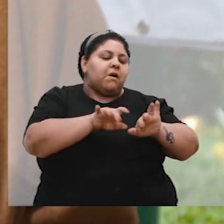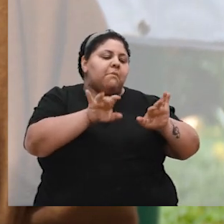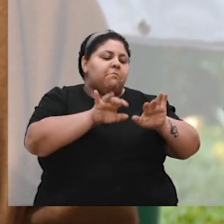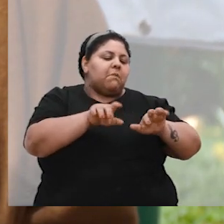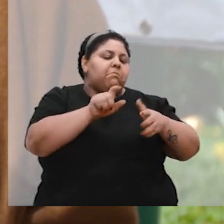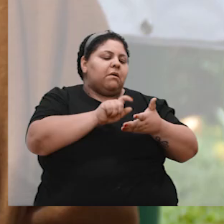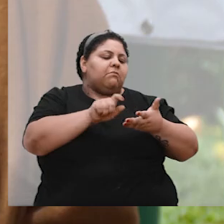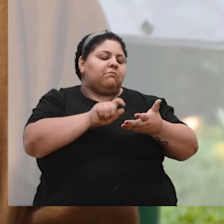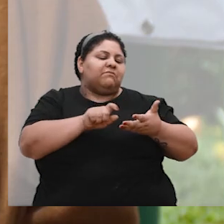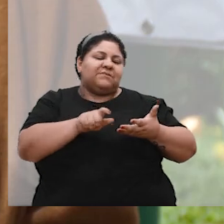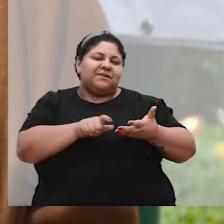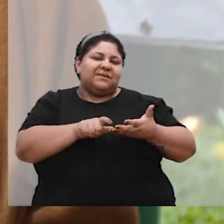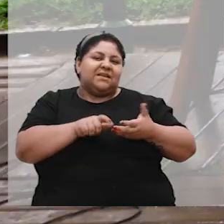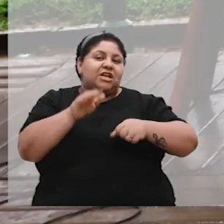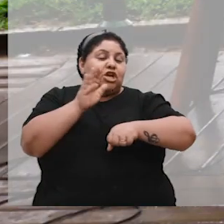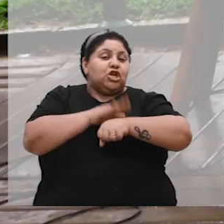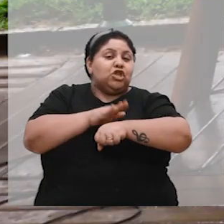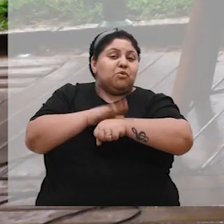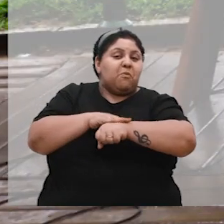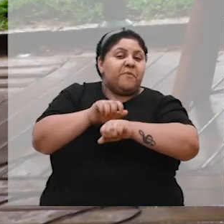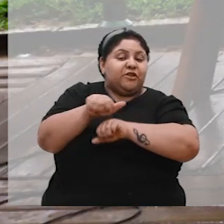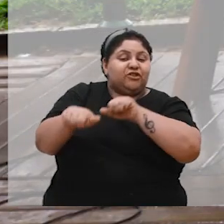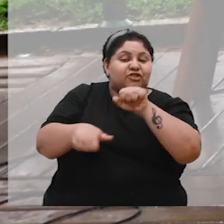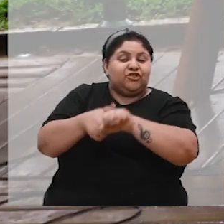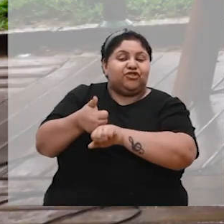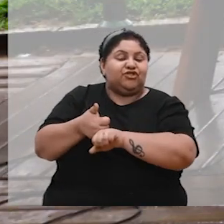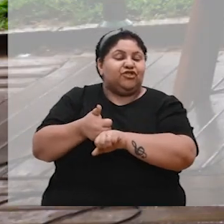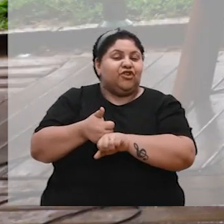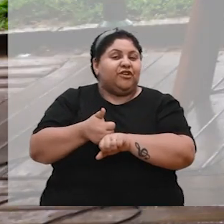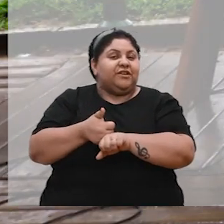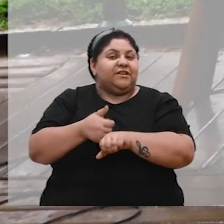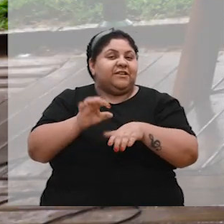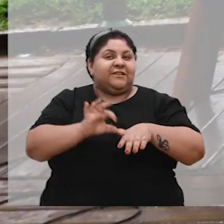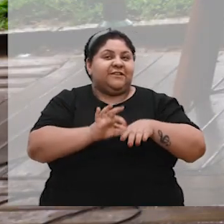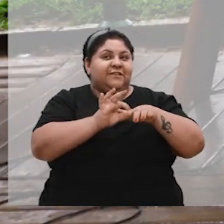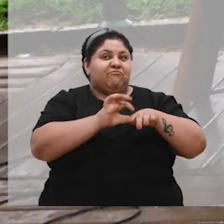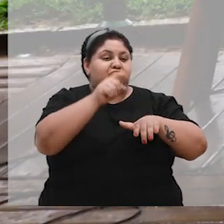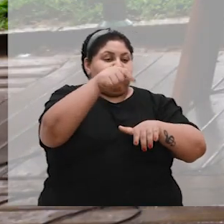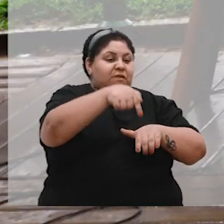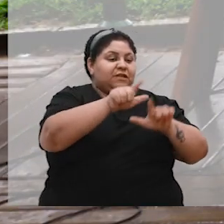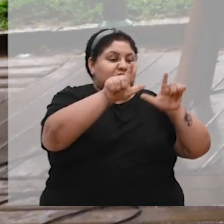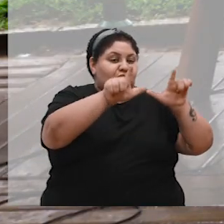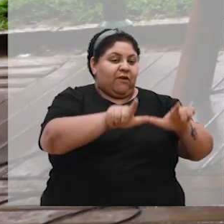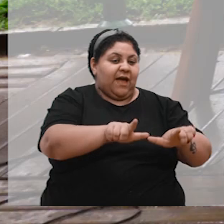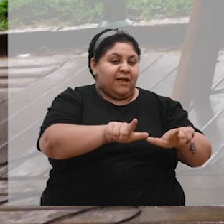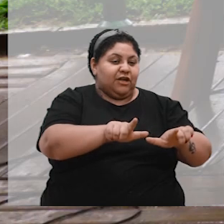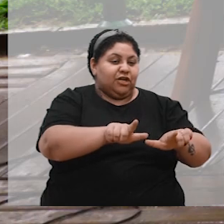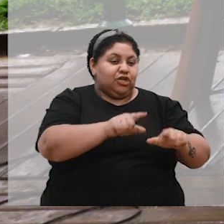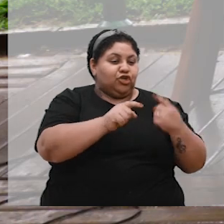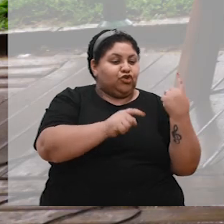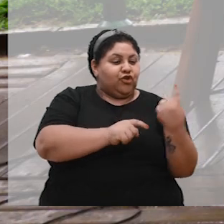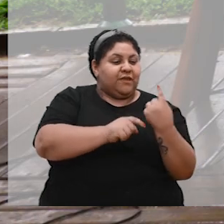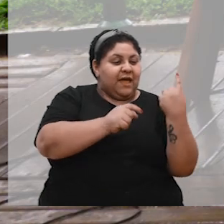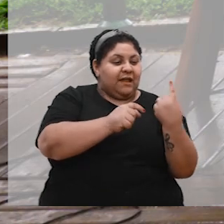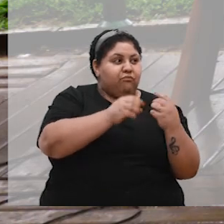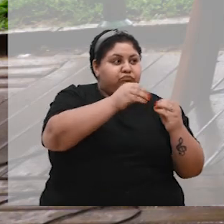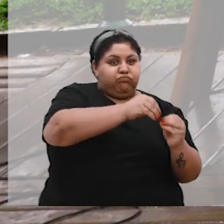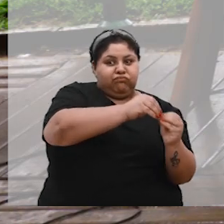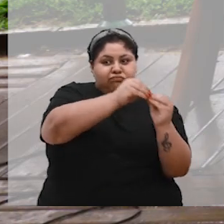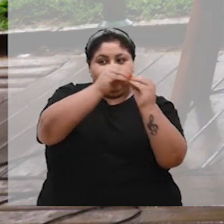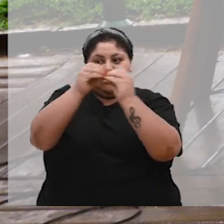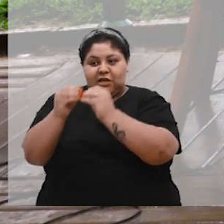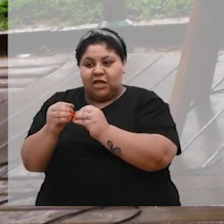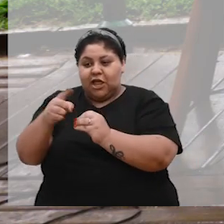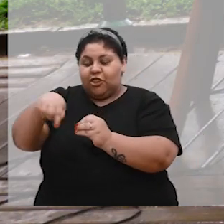momento que nós somos patronos, nós saímos daquele espaço individual e nós estamos representando